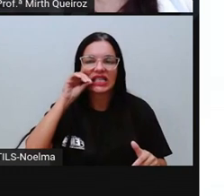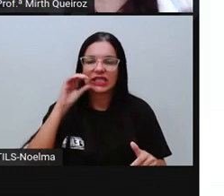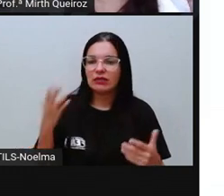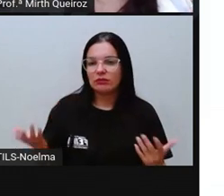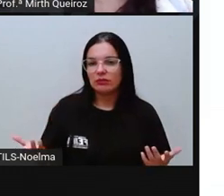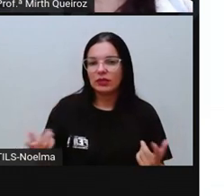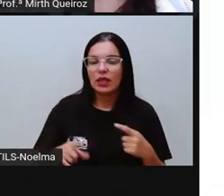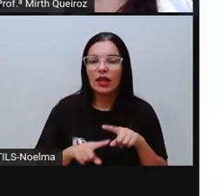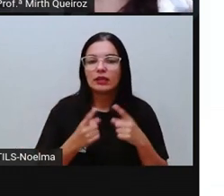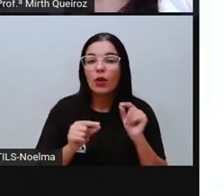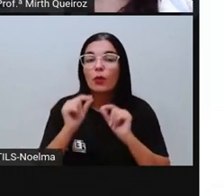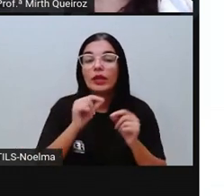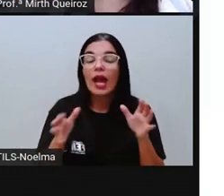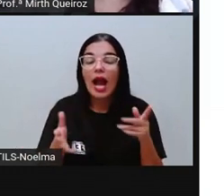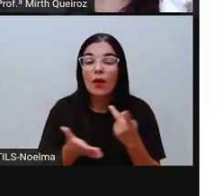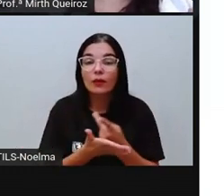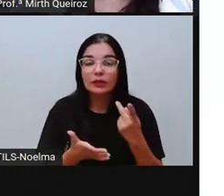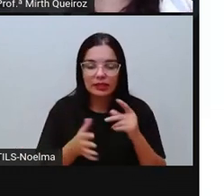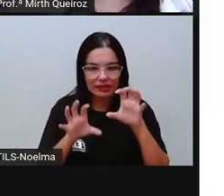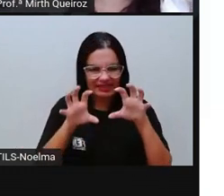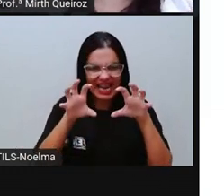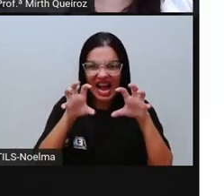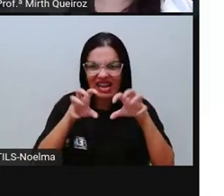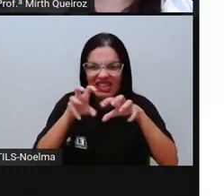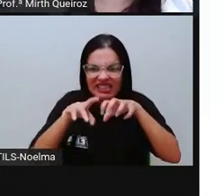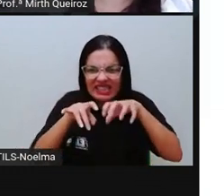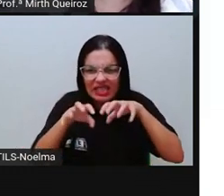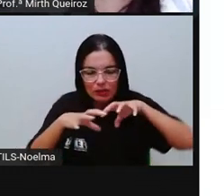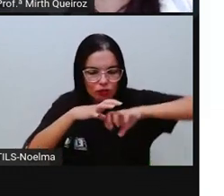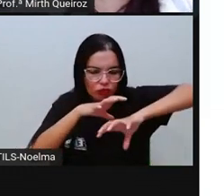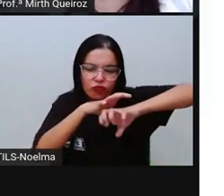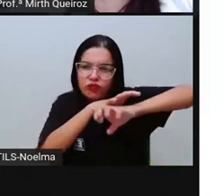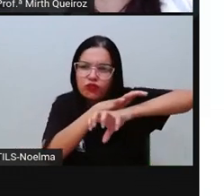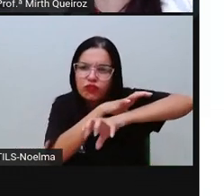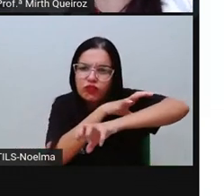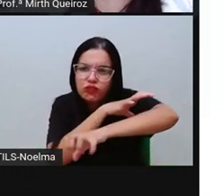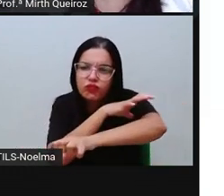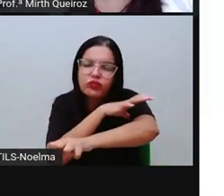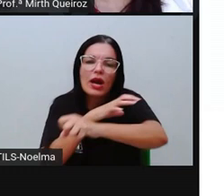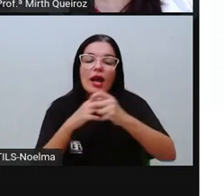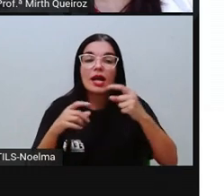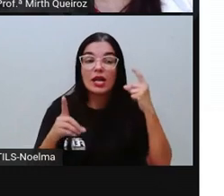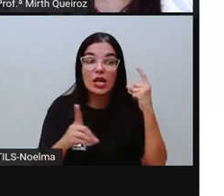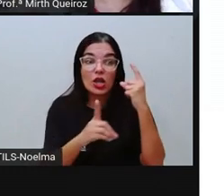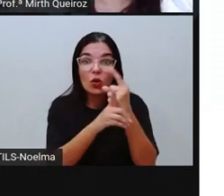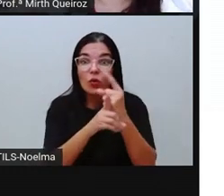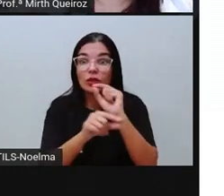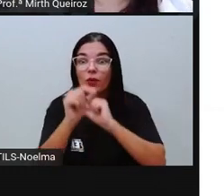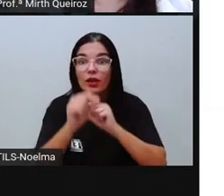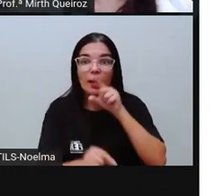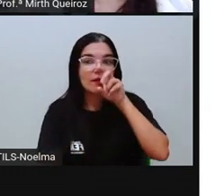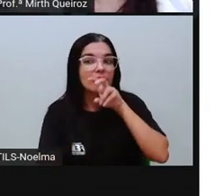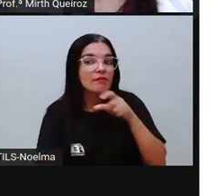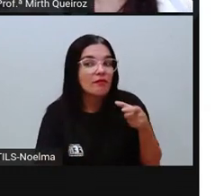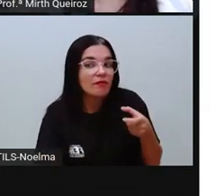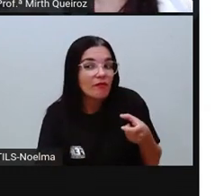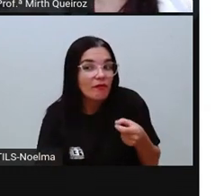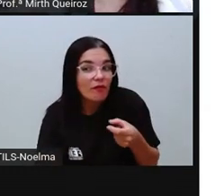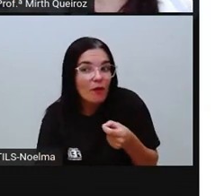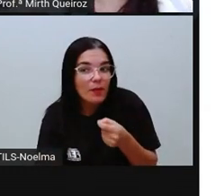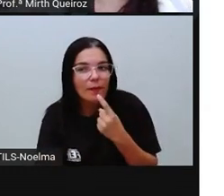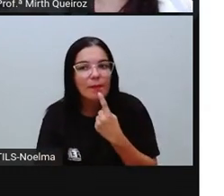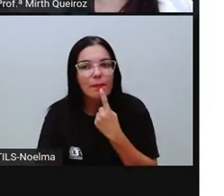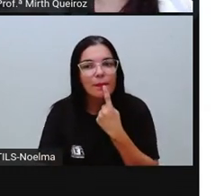acontece? Eles utilizam as garras para poder cavar ali o buraco, né? E aí lá eles colocam a língua dentro do buraco